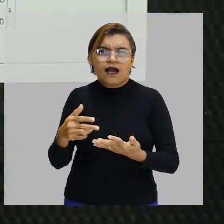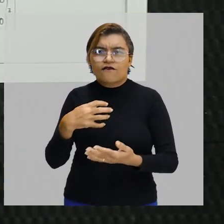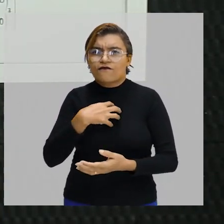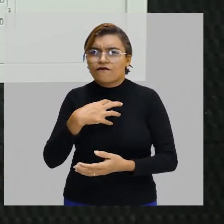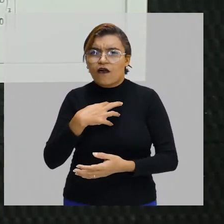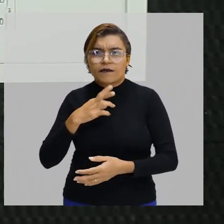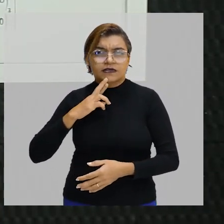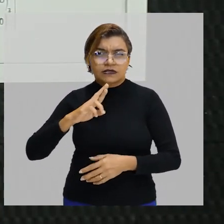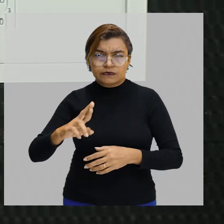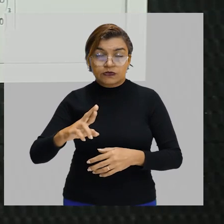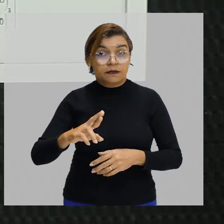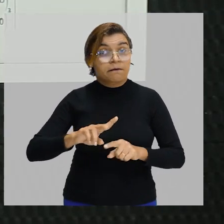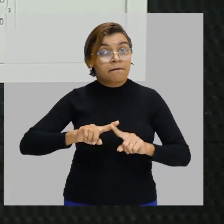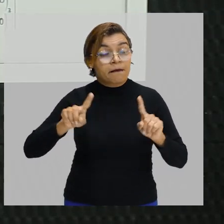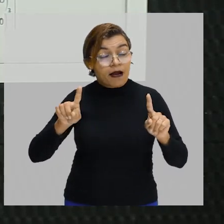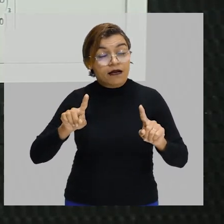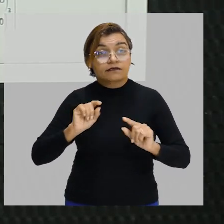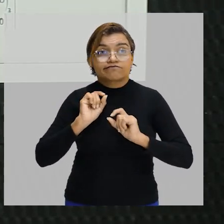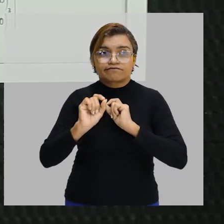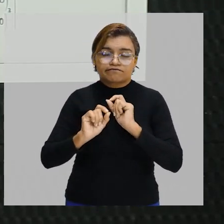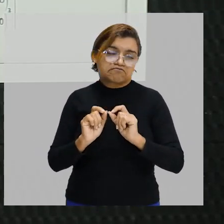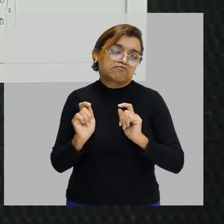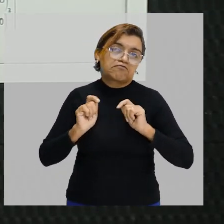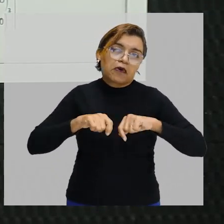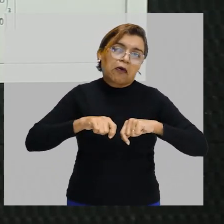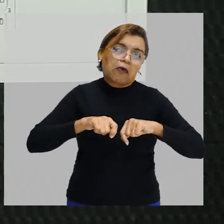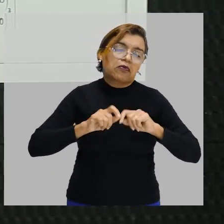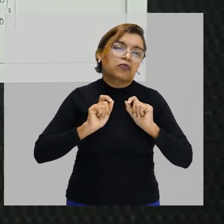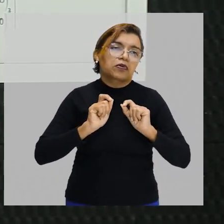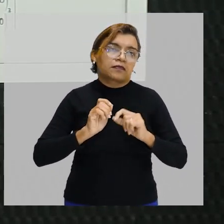né? Então, olha só, eu poderia